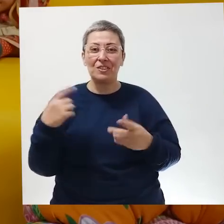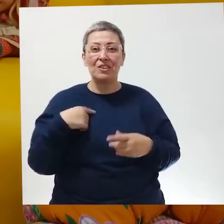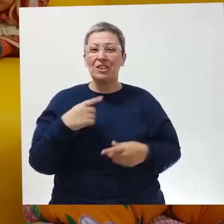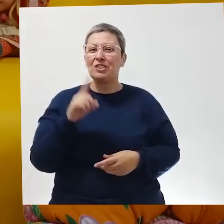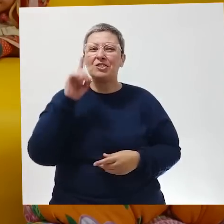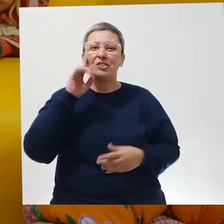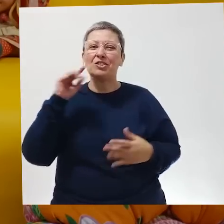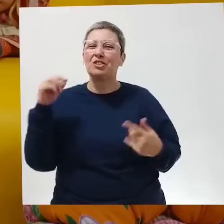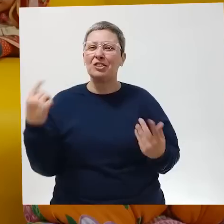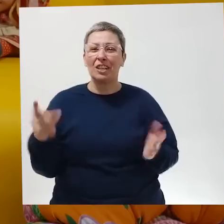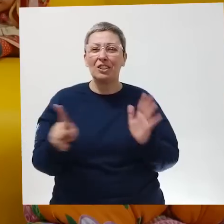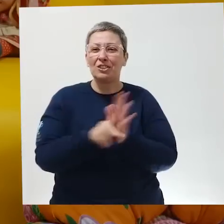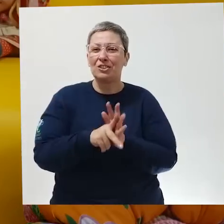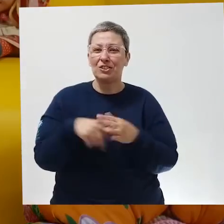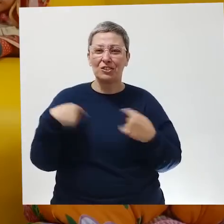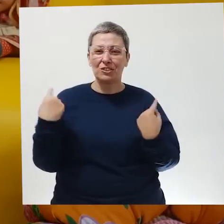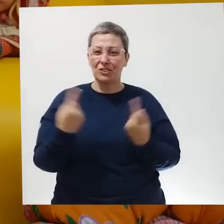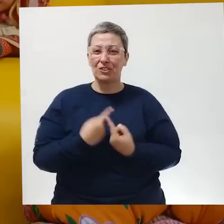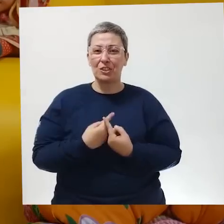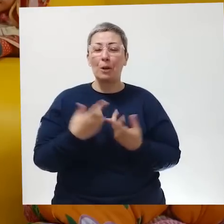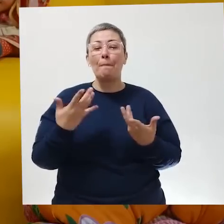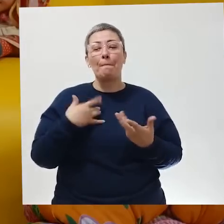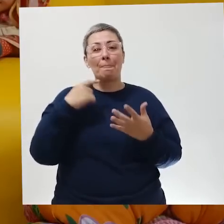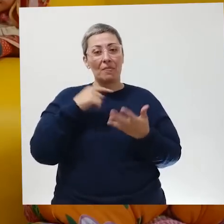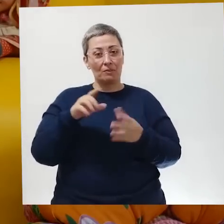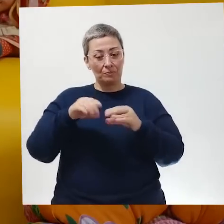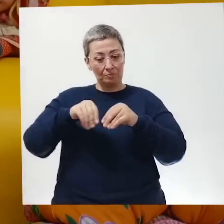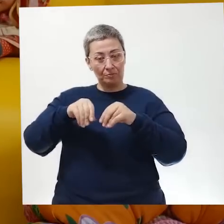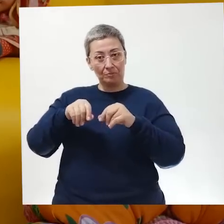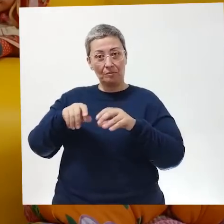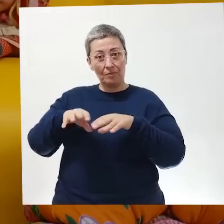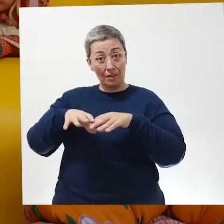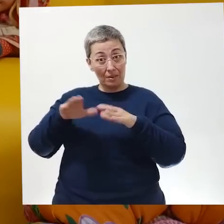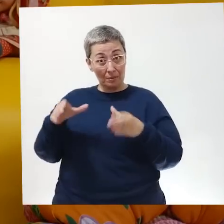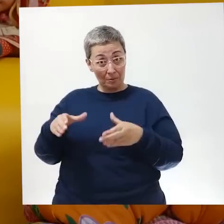nosso dia. Vou colocar o nosso bolinho aqui